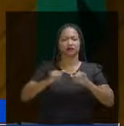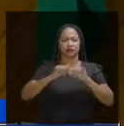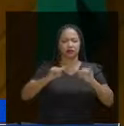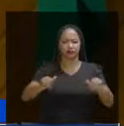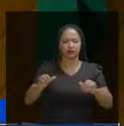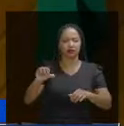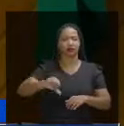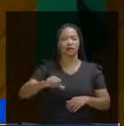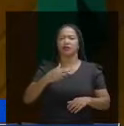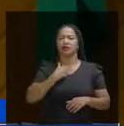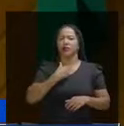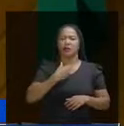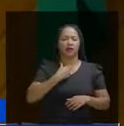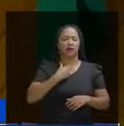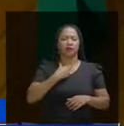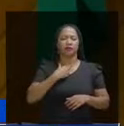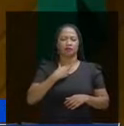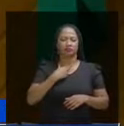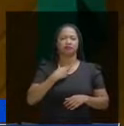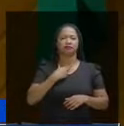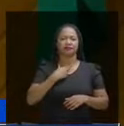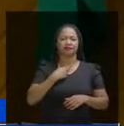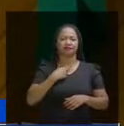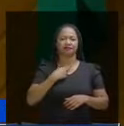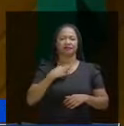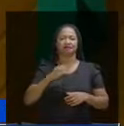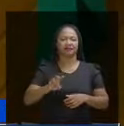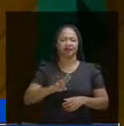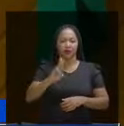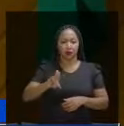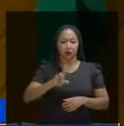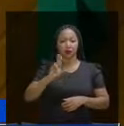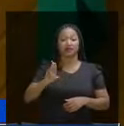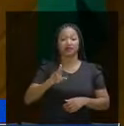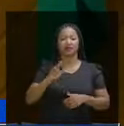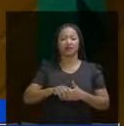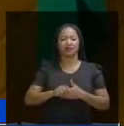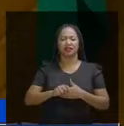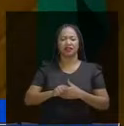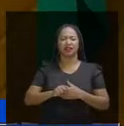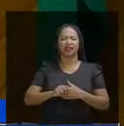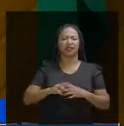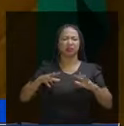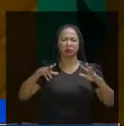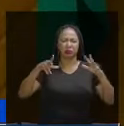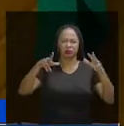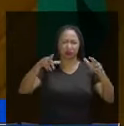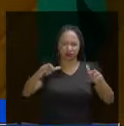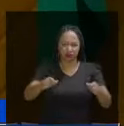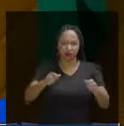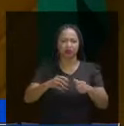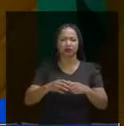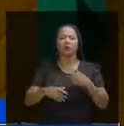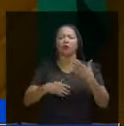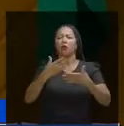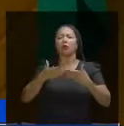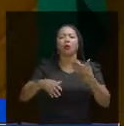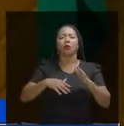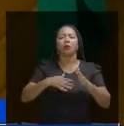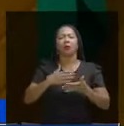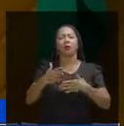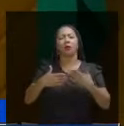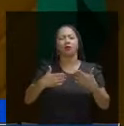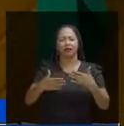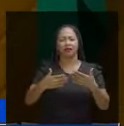eleitoral negativa não pode ser instrumentalizada de forma generalizada contra qualquer crítica ao candidato,